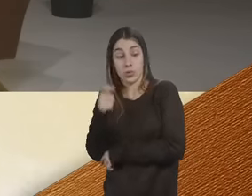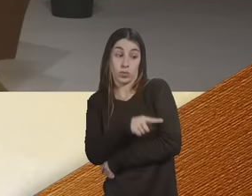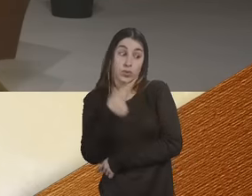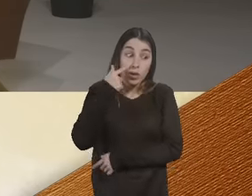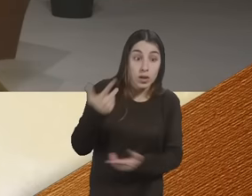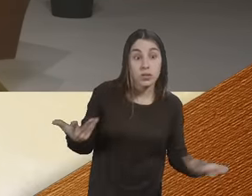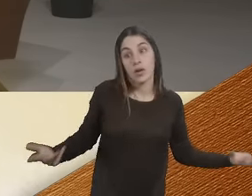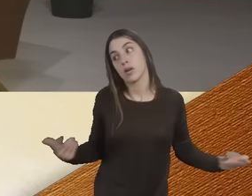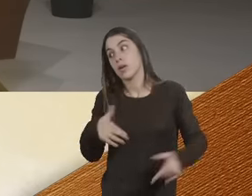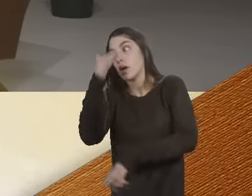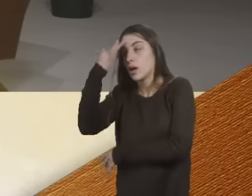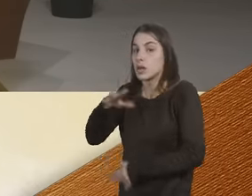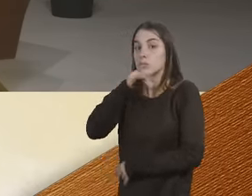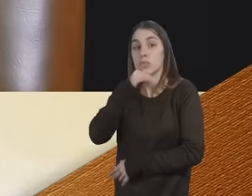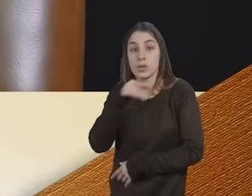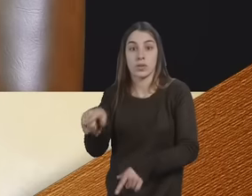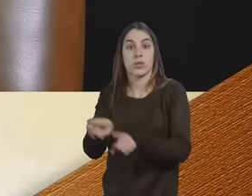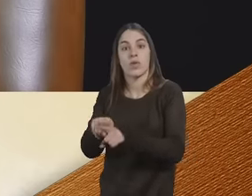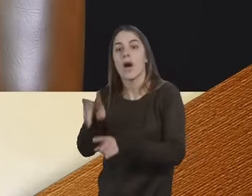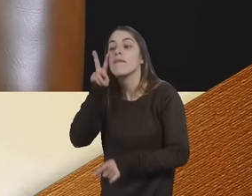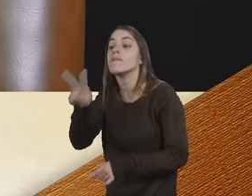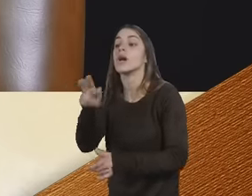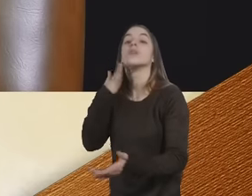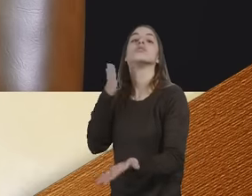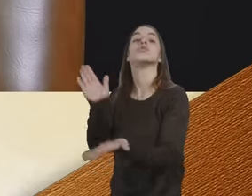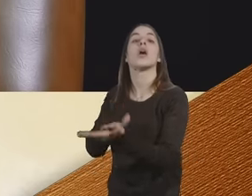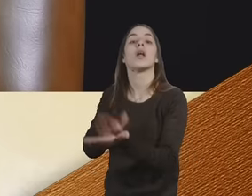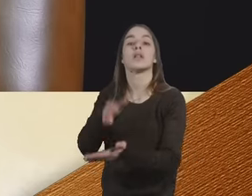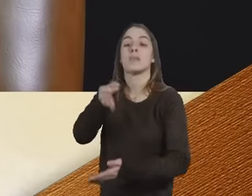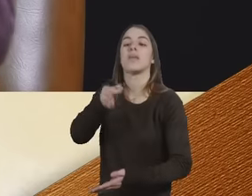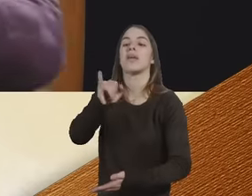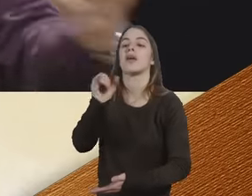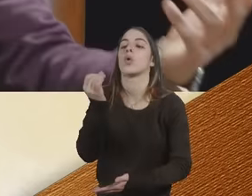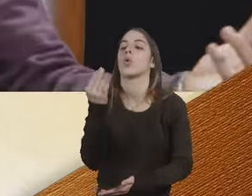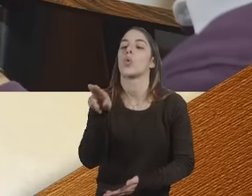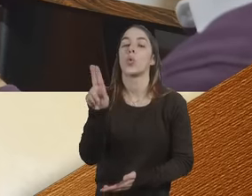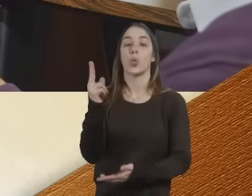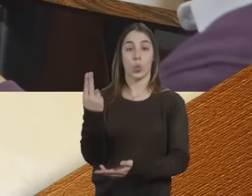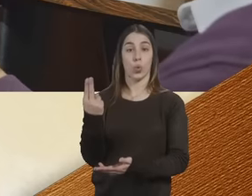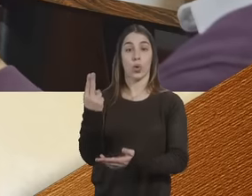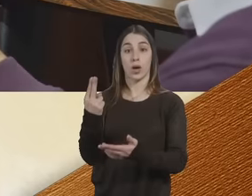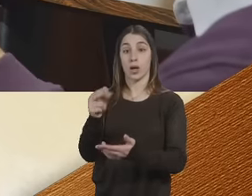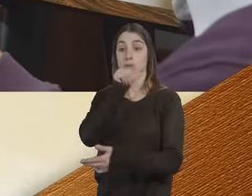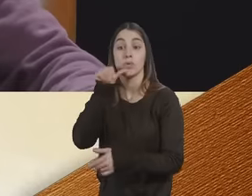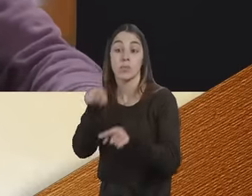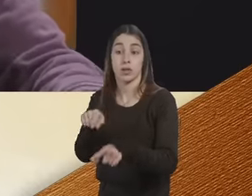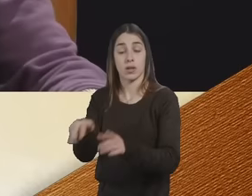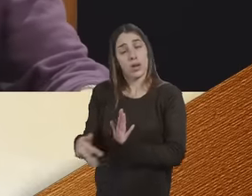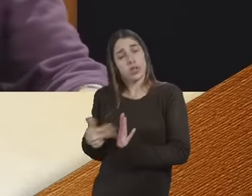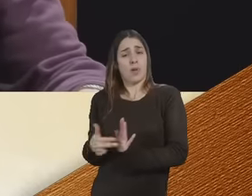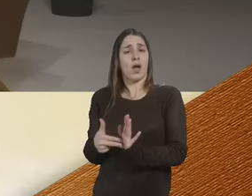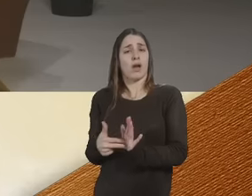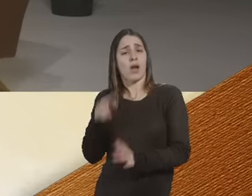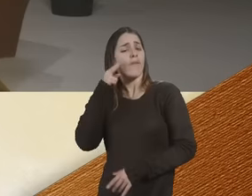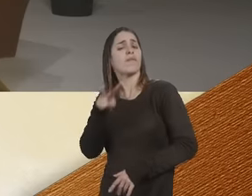das autoridades é ir à procura desses restaurantes que ainda vendem os pingus, estás a perceber? E ficar lá à espera do assassino. Certo. À espera que